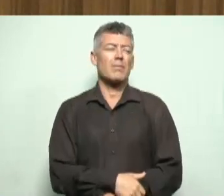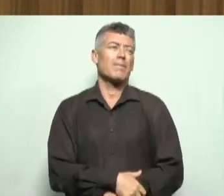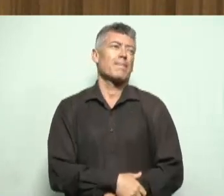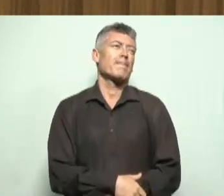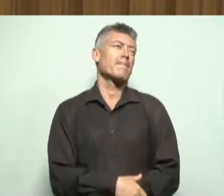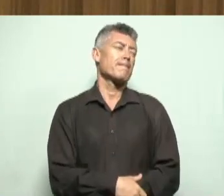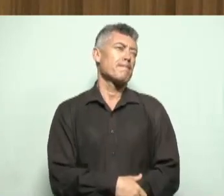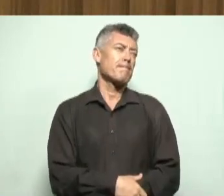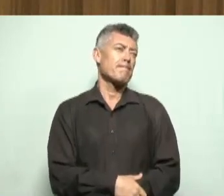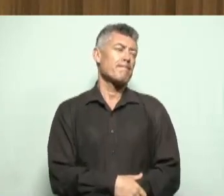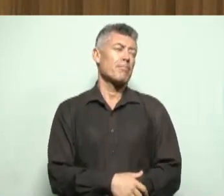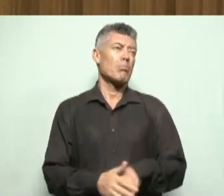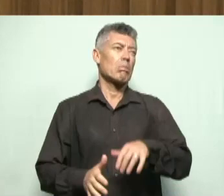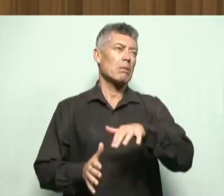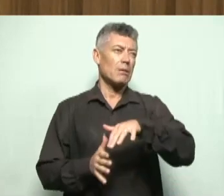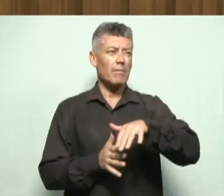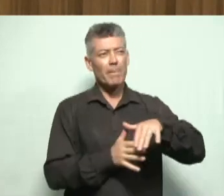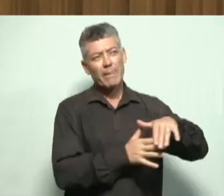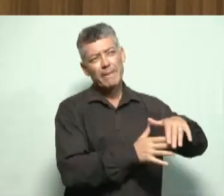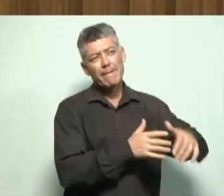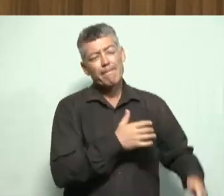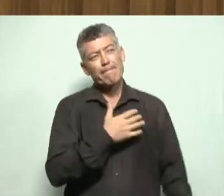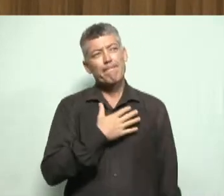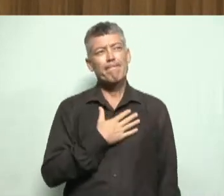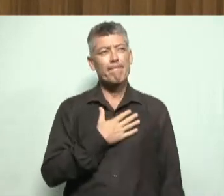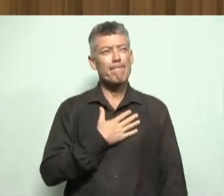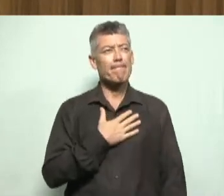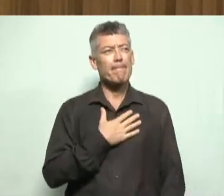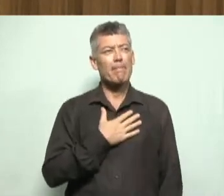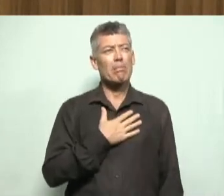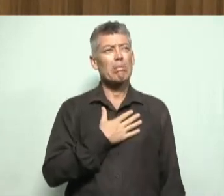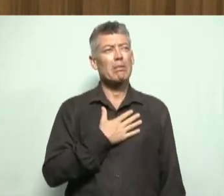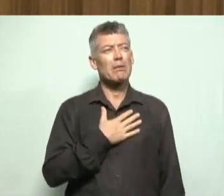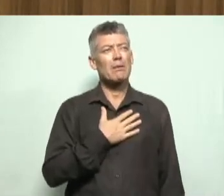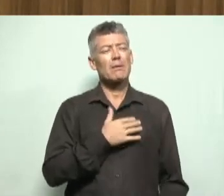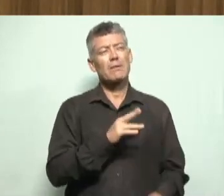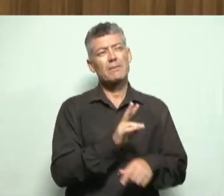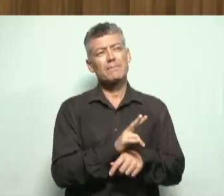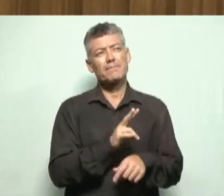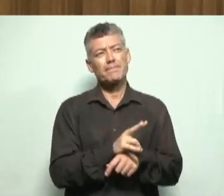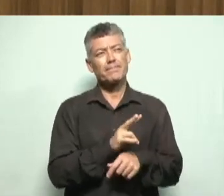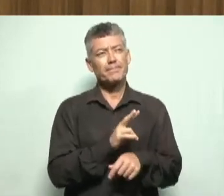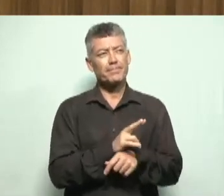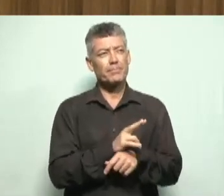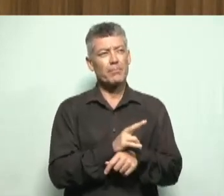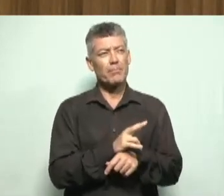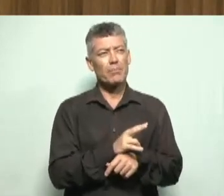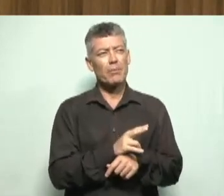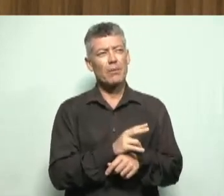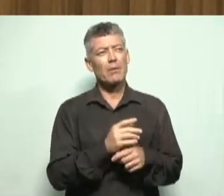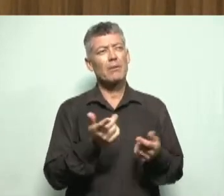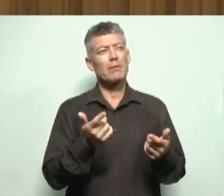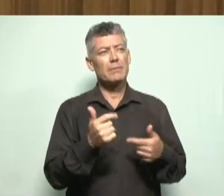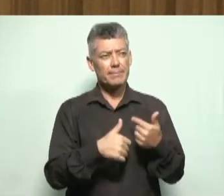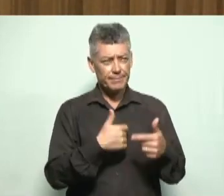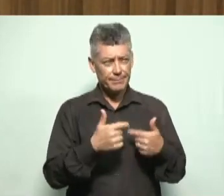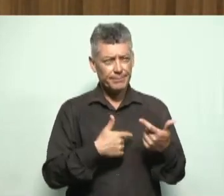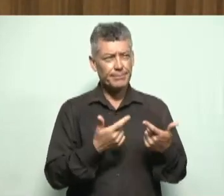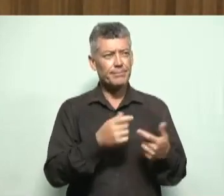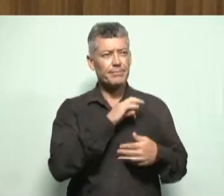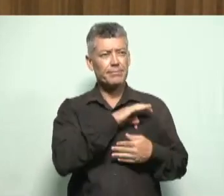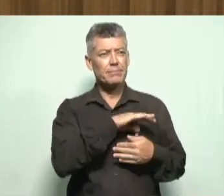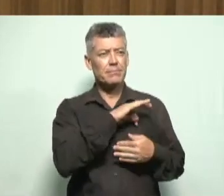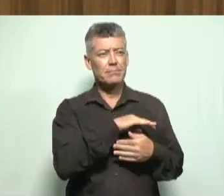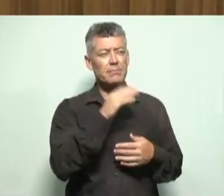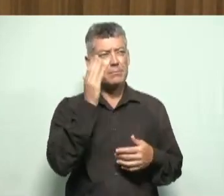fim, seu presidente, que eu, todo mundo sabe, eu sou uma das grandes defensoras nessa casa de geração de emprego e renda, porque sei que para